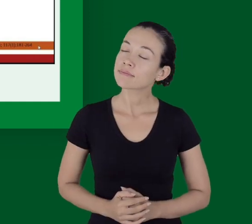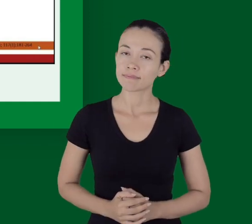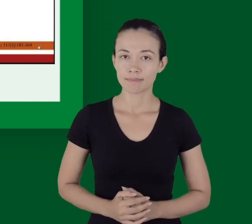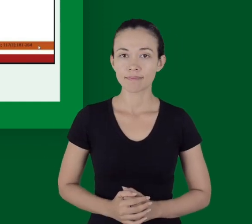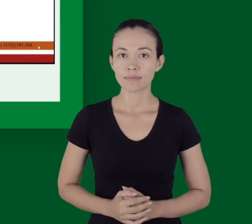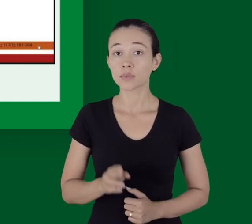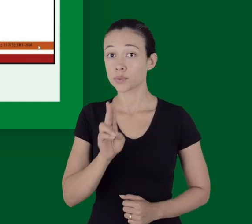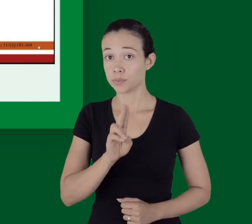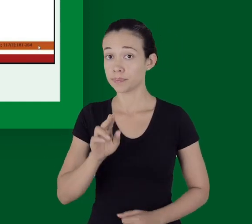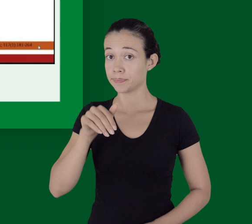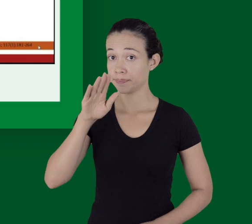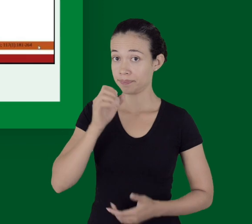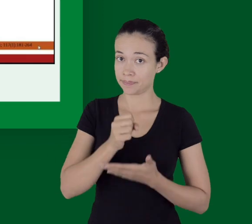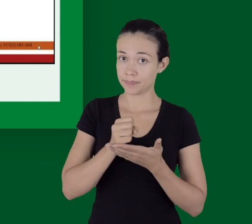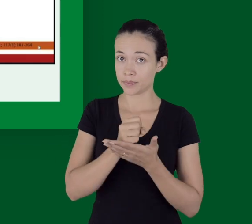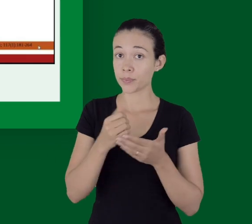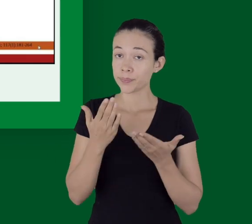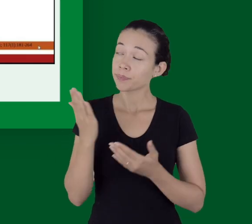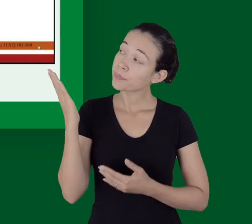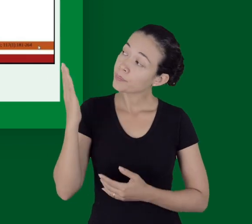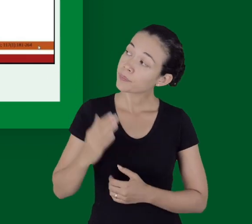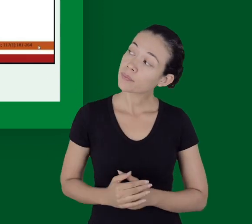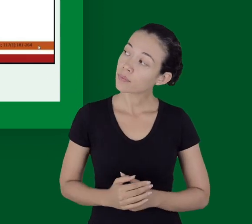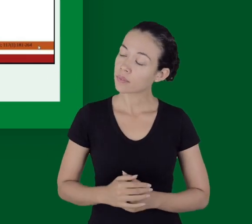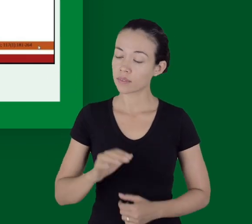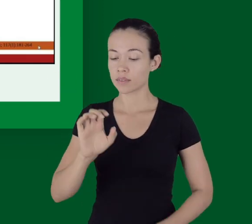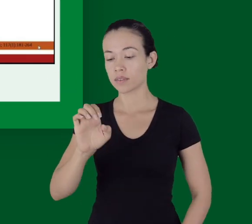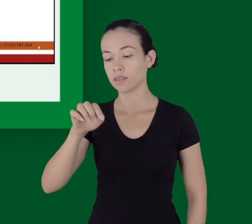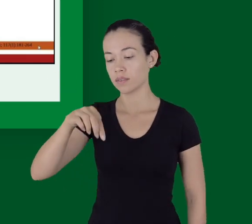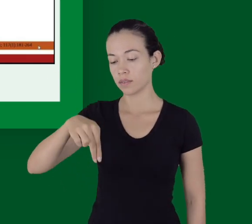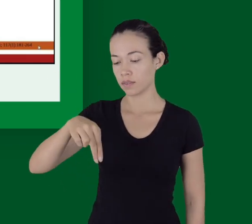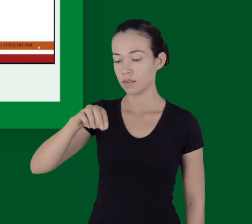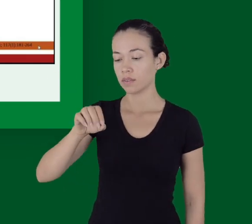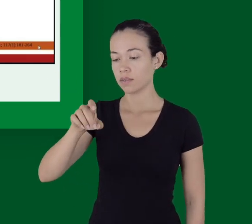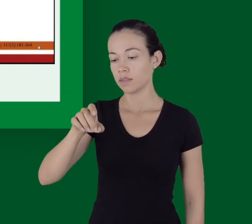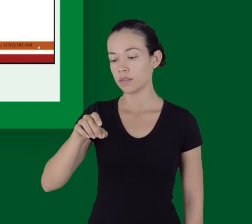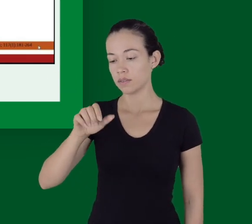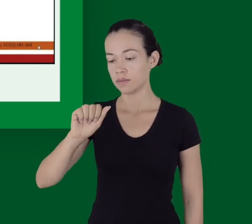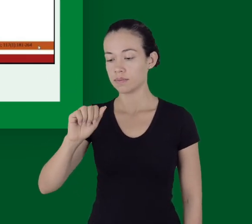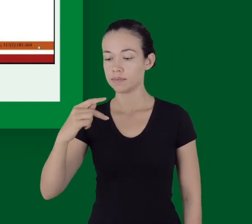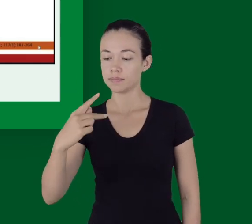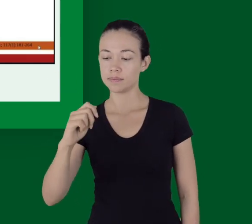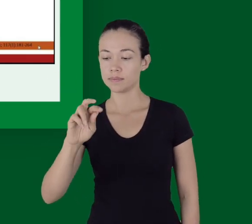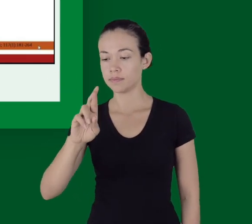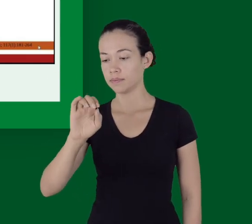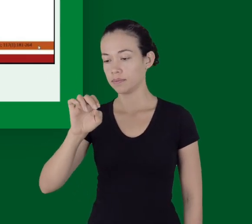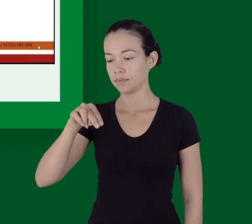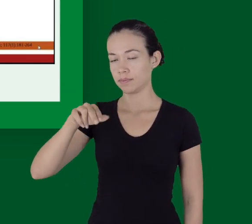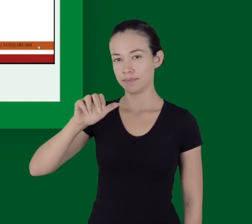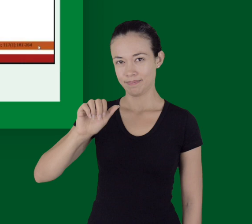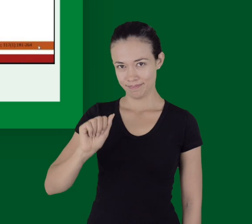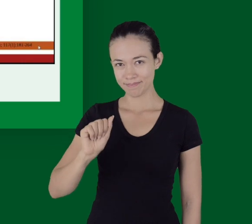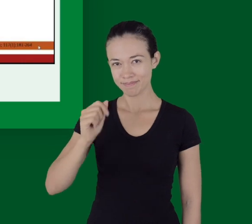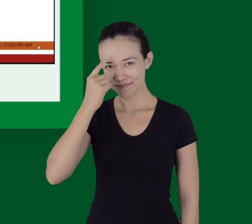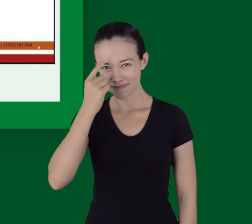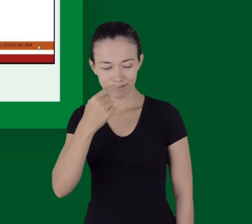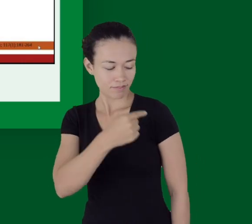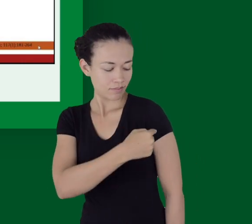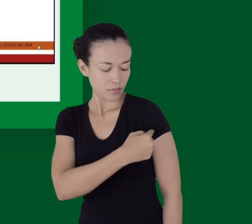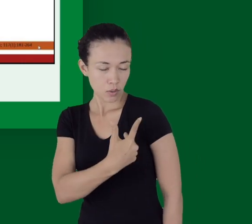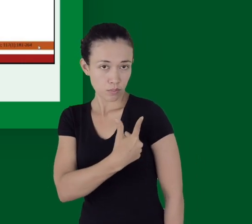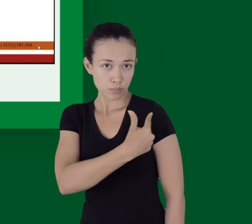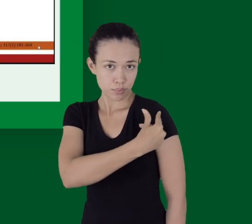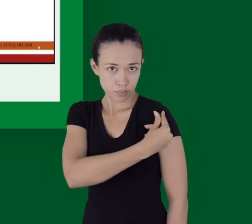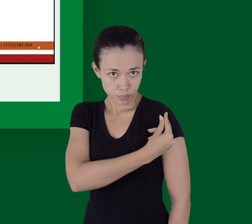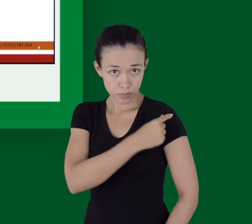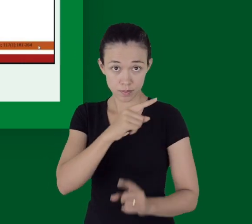vai usar um ataque. O ataque da enoxaparina é a enoxaparina mesmo, aquela subcutânea. Você vai colocar 30 miligramas dentro de uma seringa e